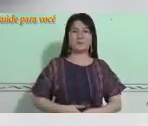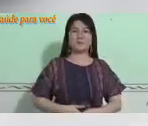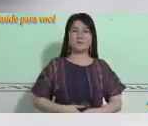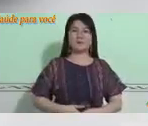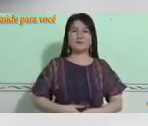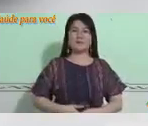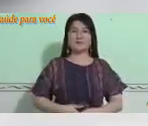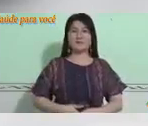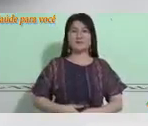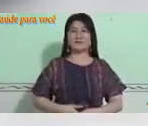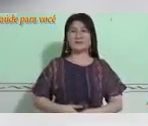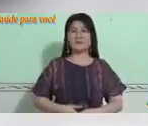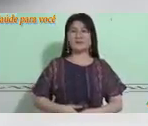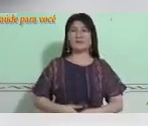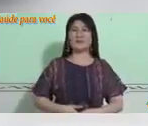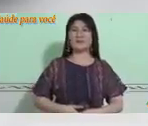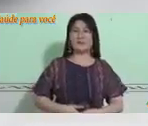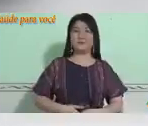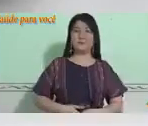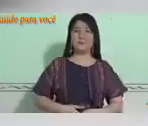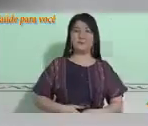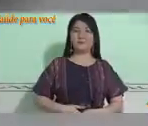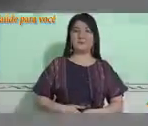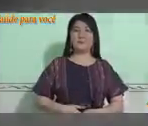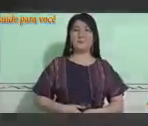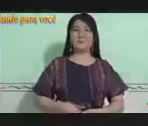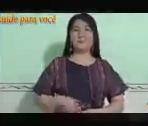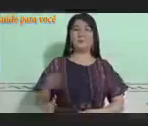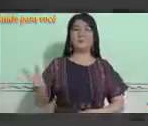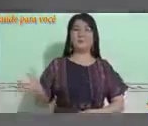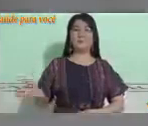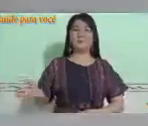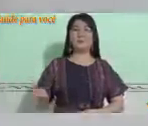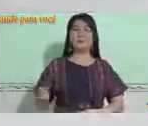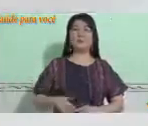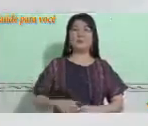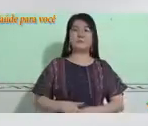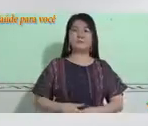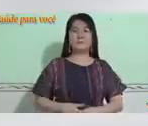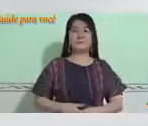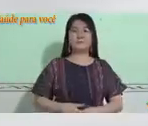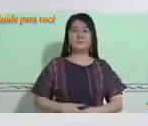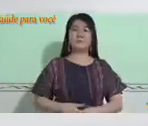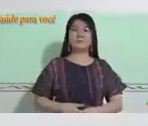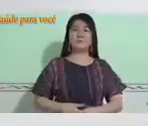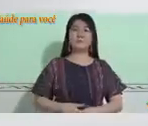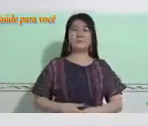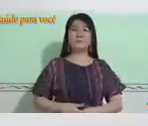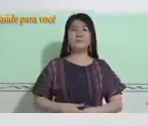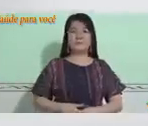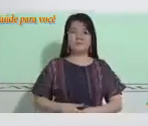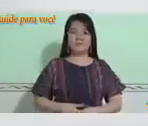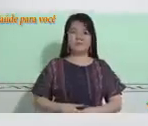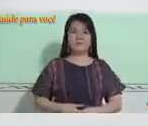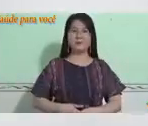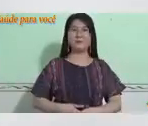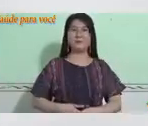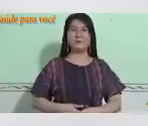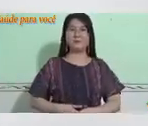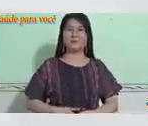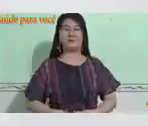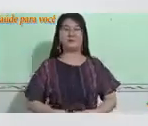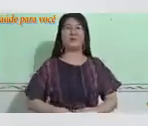Retirar somente metade da tireoide também pode levar ao aumento do peso, vírgula, quando a metade desobral não é capaz de produzir